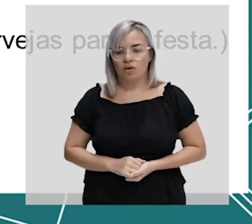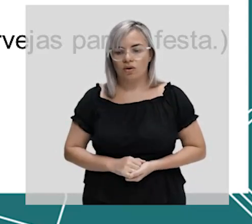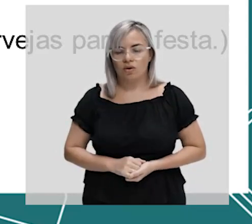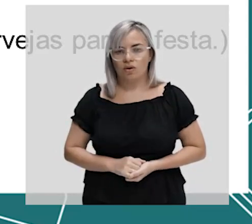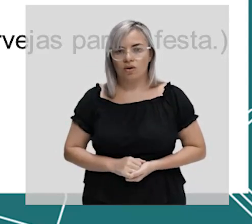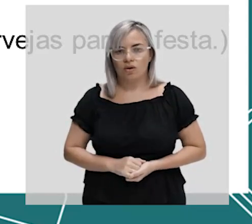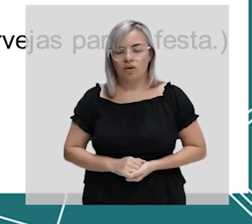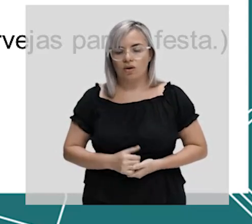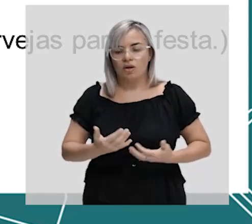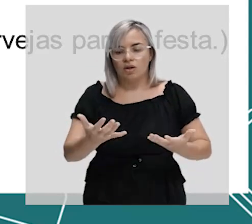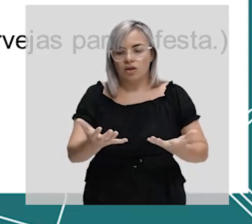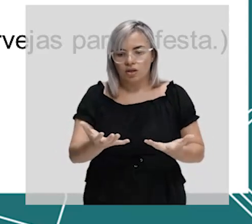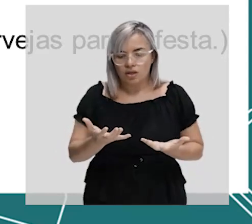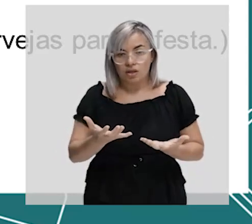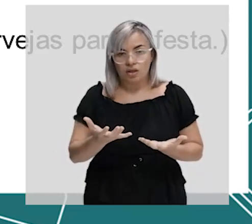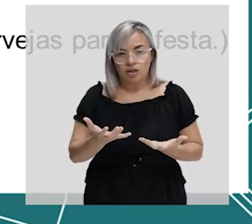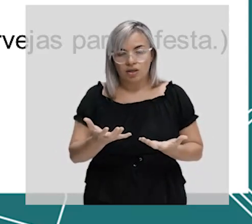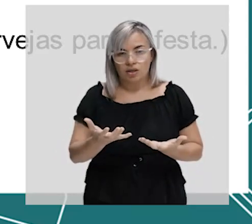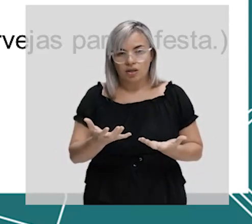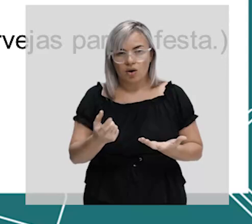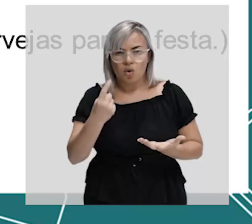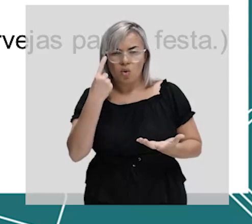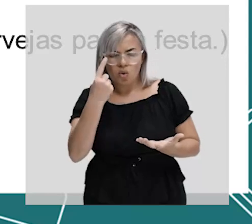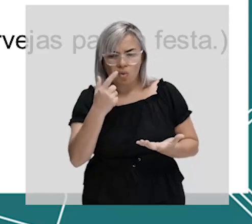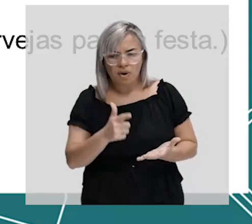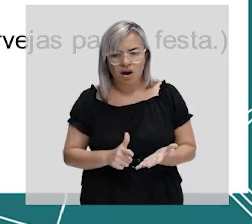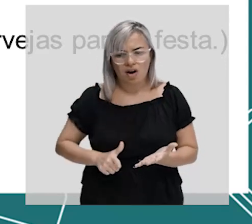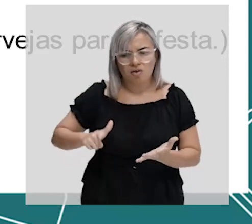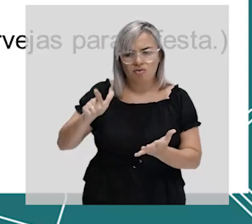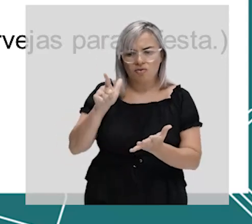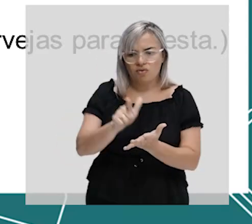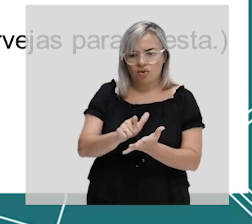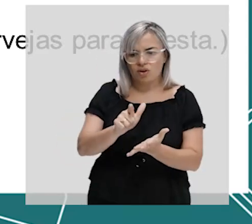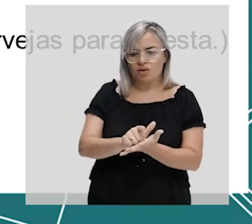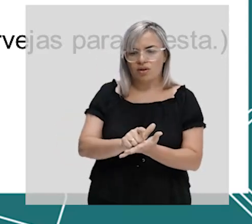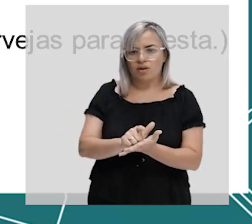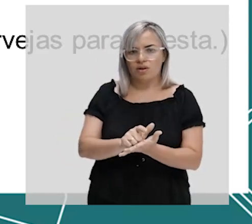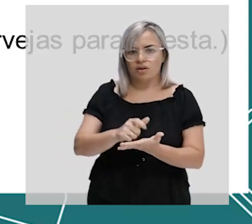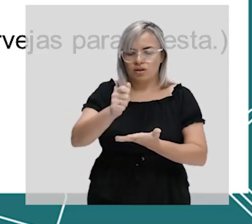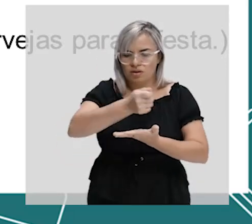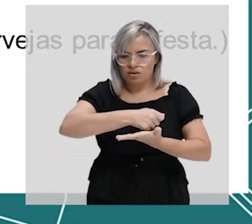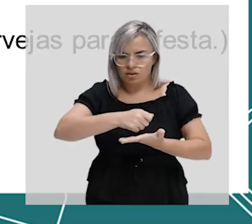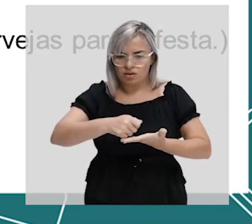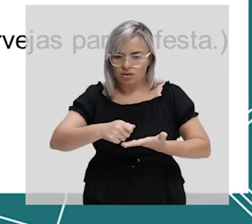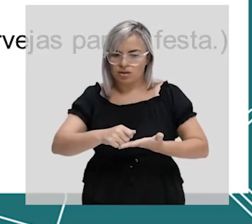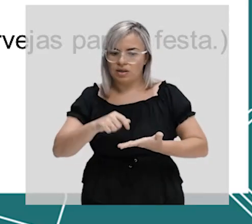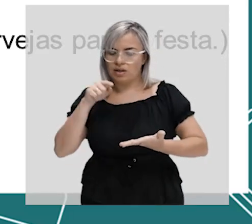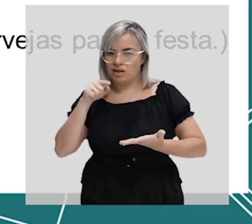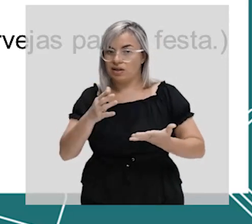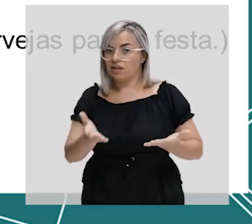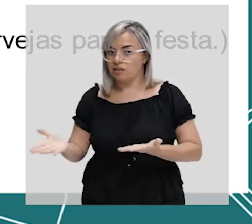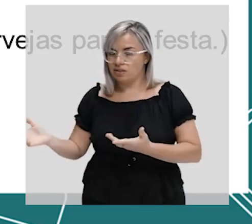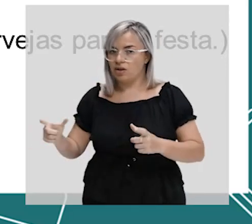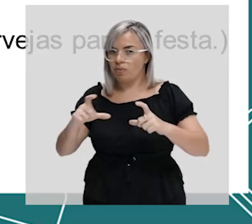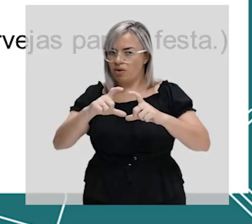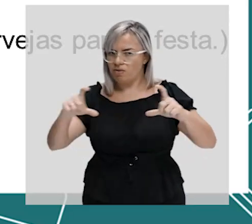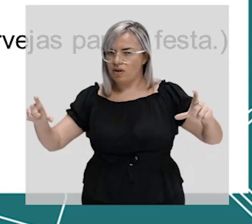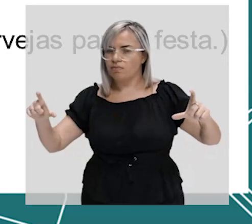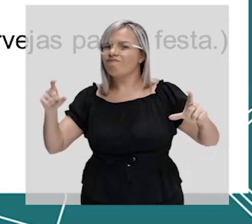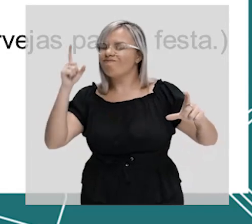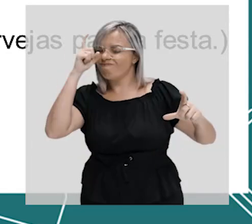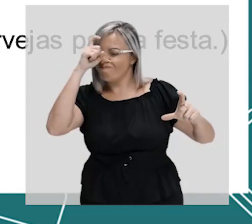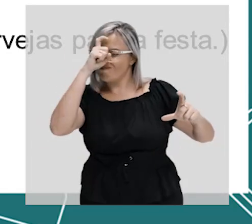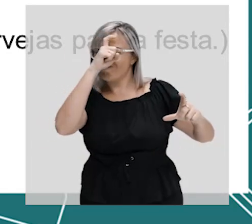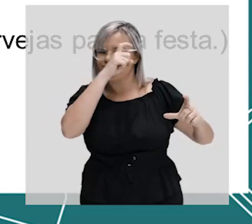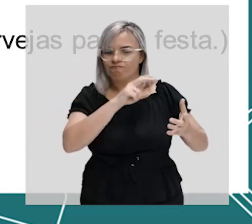notas. Essa aqui é uma frase que, se você não tiver um pouquinho de conhecimento espanhol, você tem dificuldade de tradução. Por quê? Queria